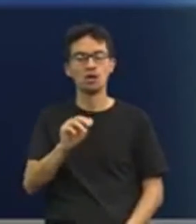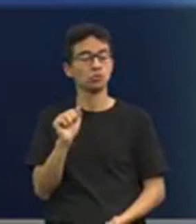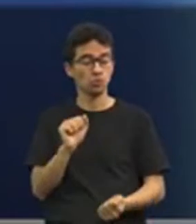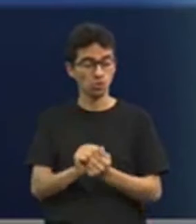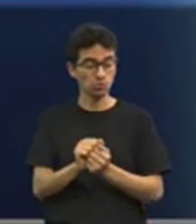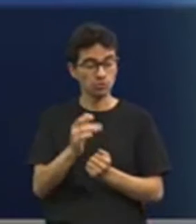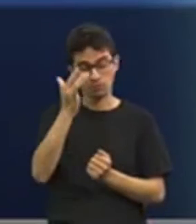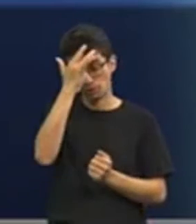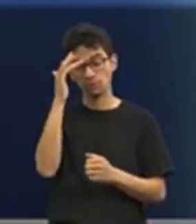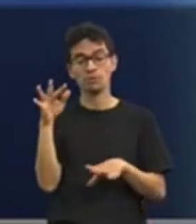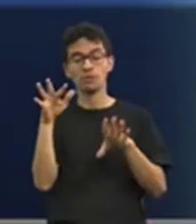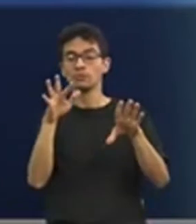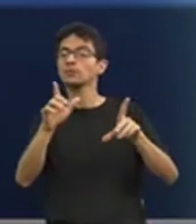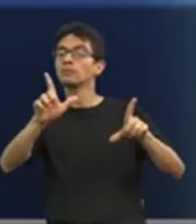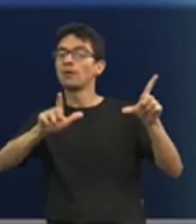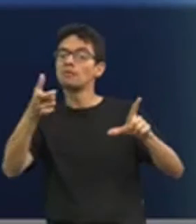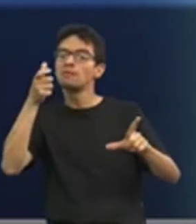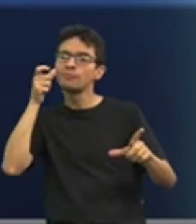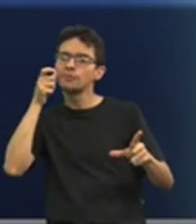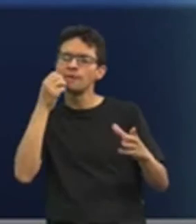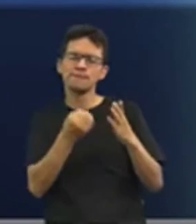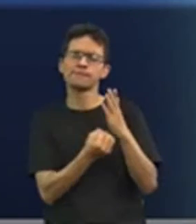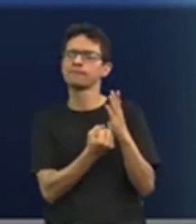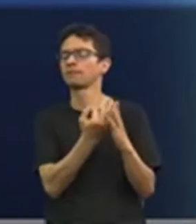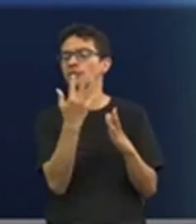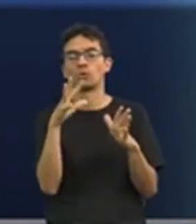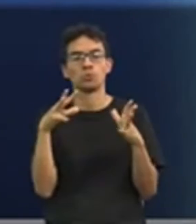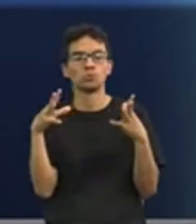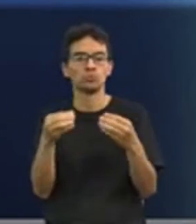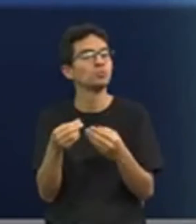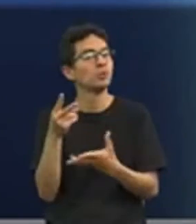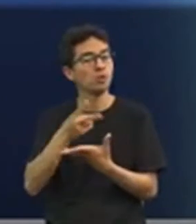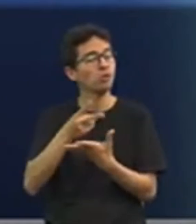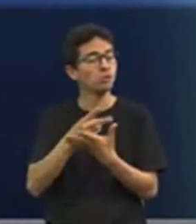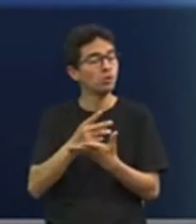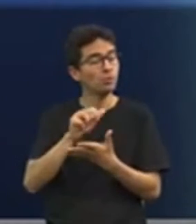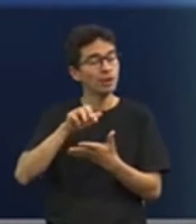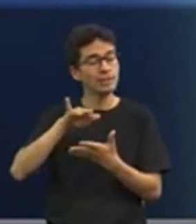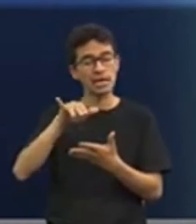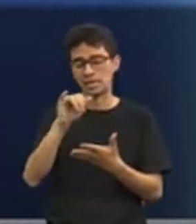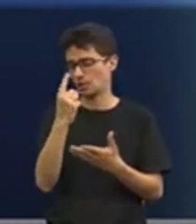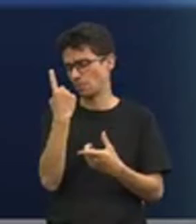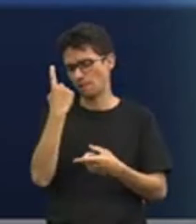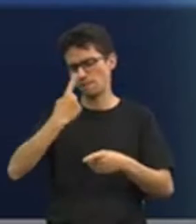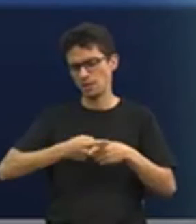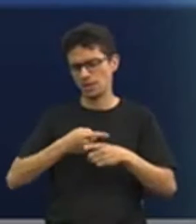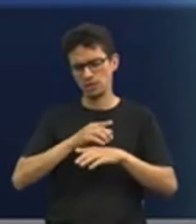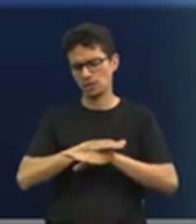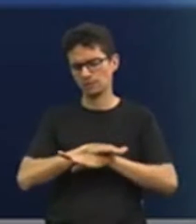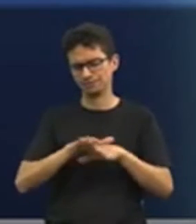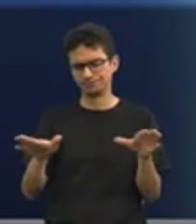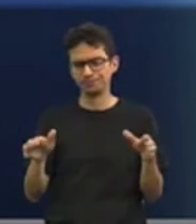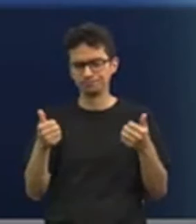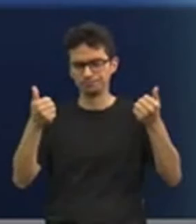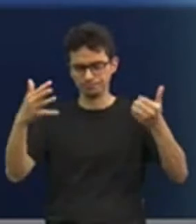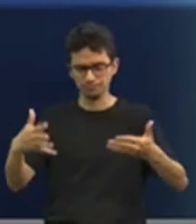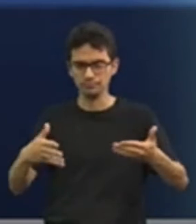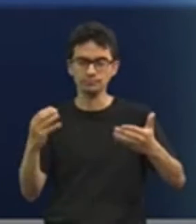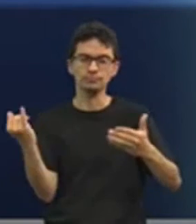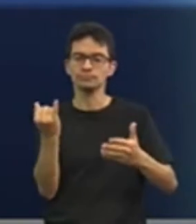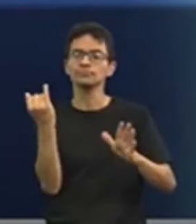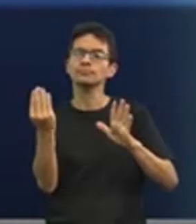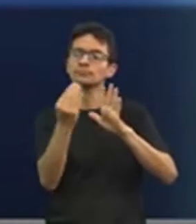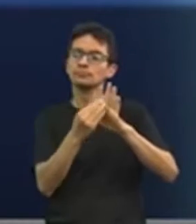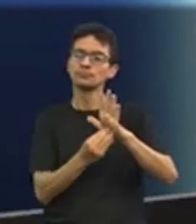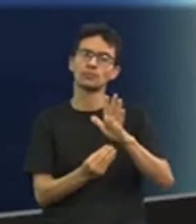espectadores podem assistir em vários ou todos episódios de uma série uma vez Então maratonar mas ele coloca uma coisa